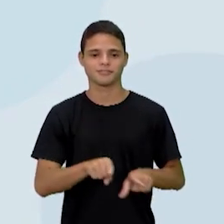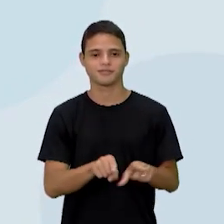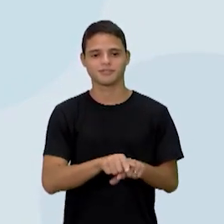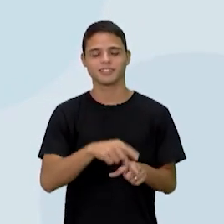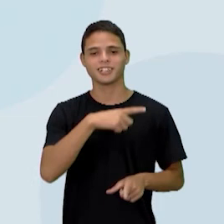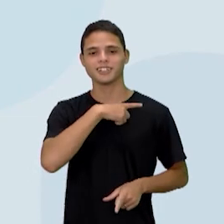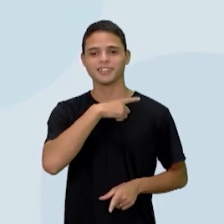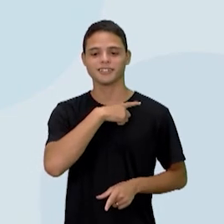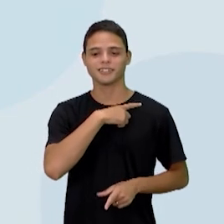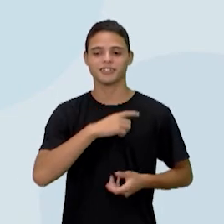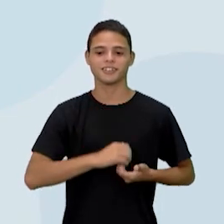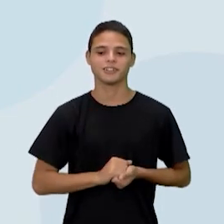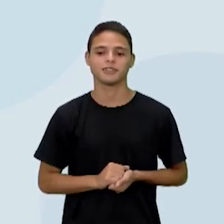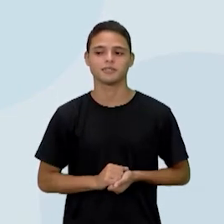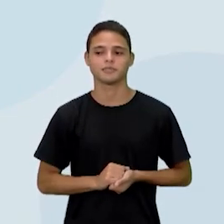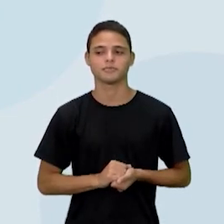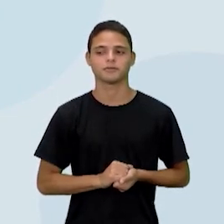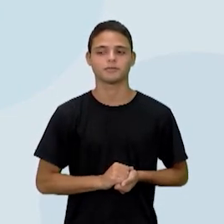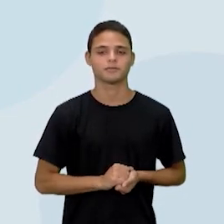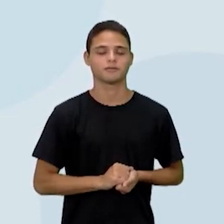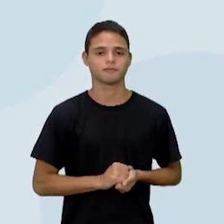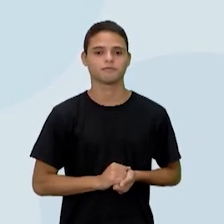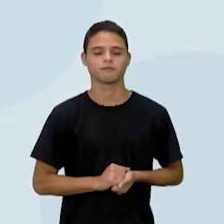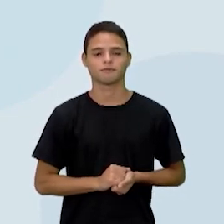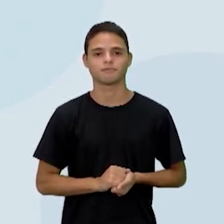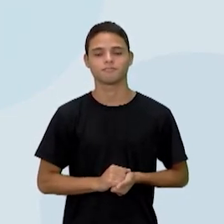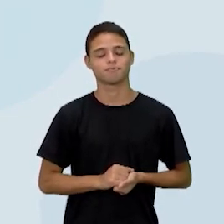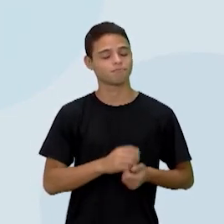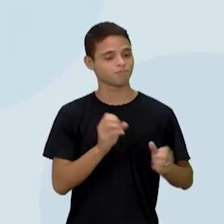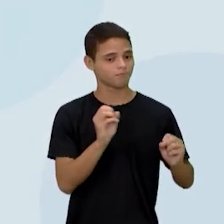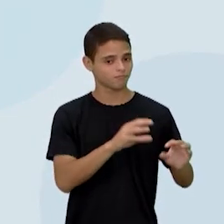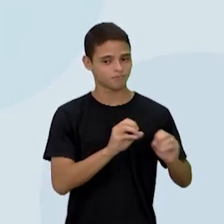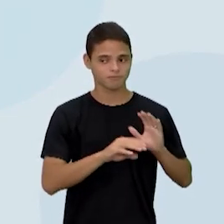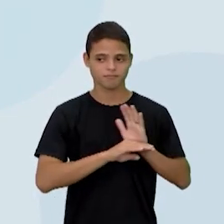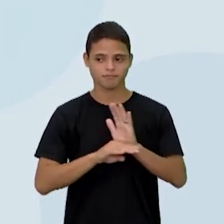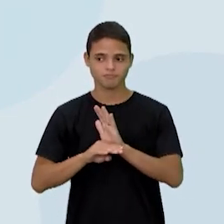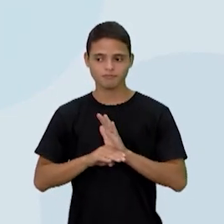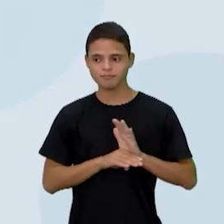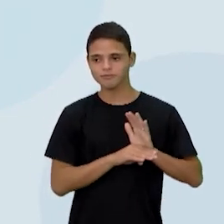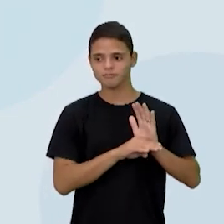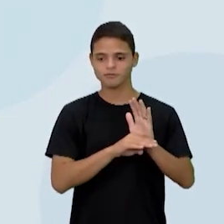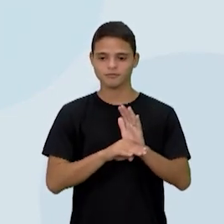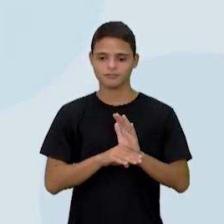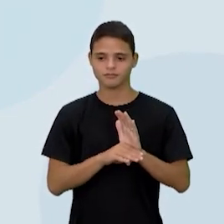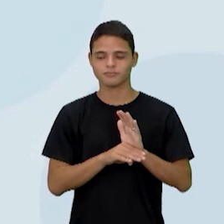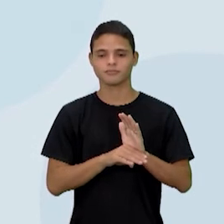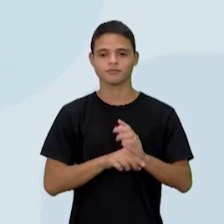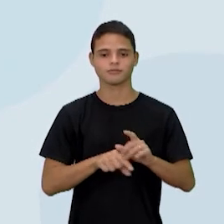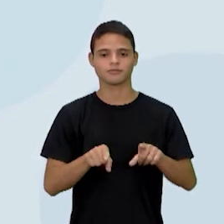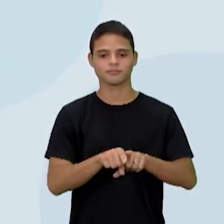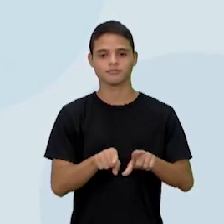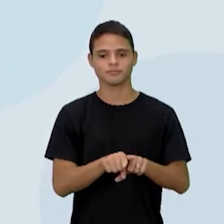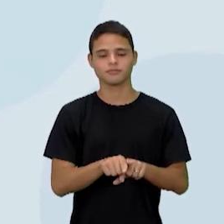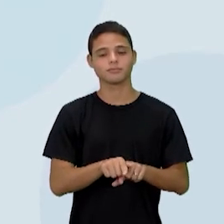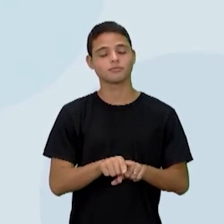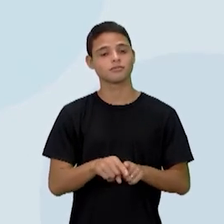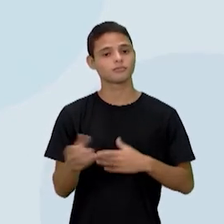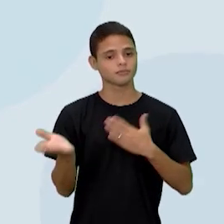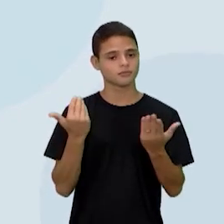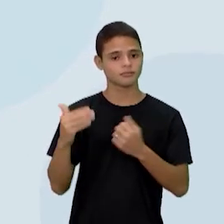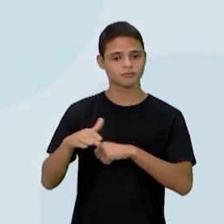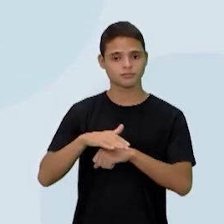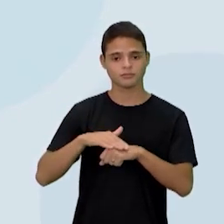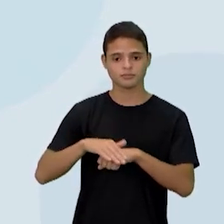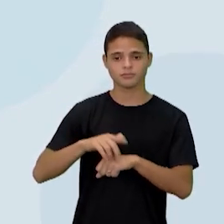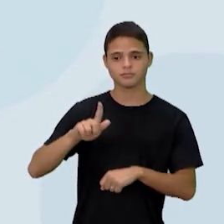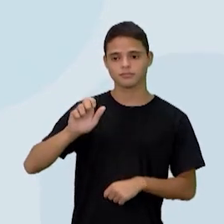para casa, para os pais. Então, é preciso promover cada vez mais essas ações de literacia. Eu conversei com Jane